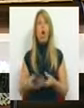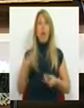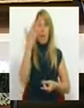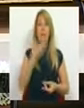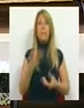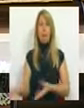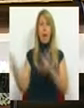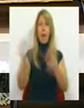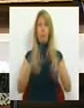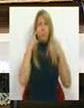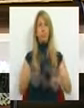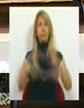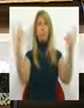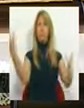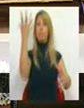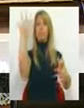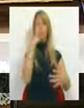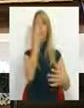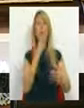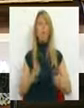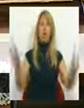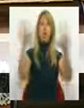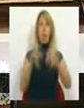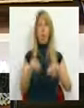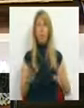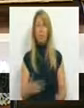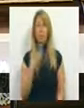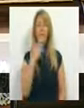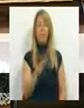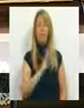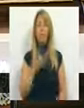circunstância como se fosse uma grande novidade. Muito obrigado, Sr. Presidente. Obrigado, Sr.